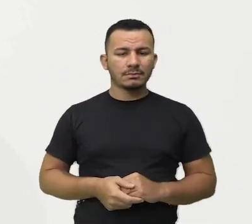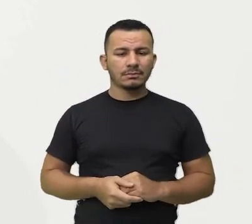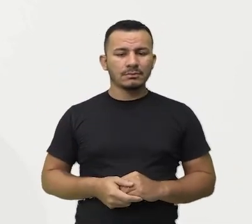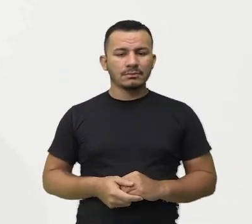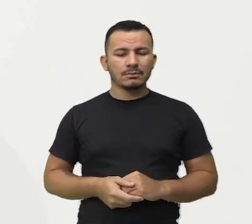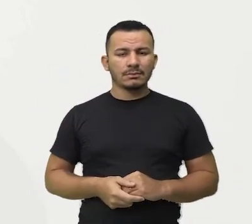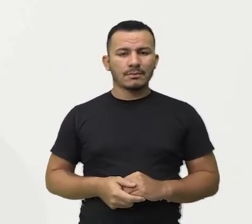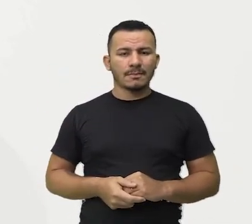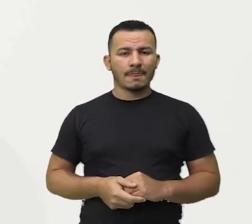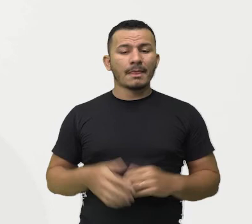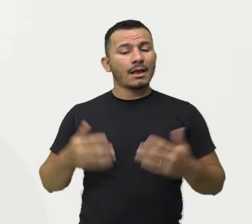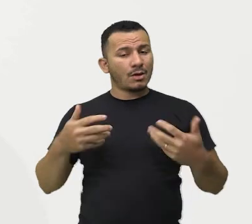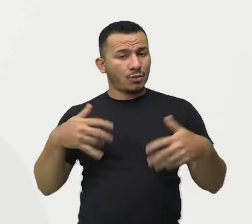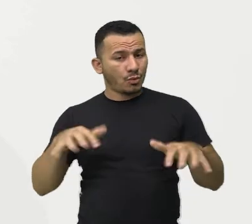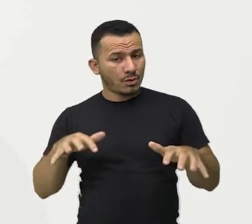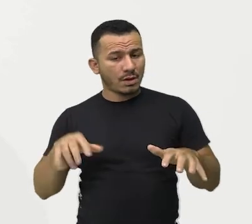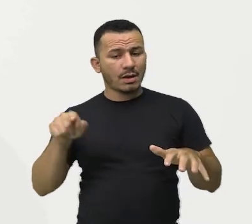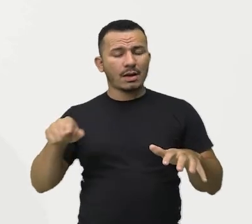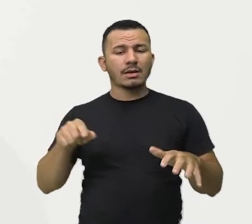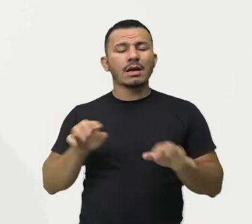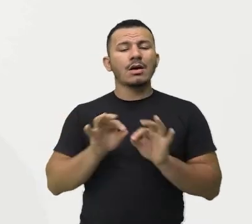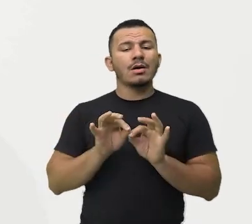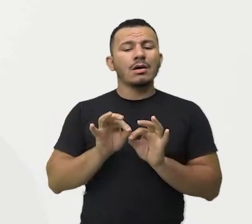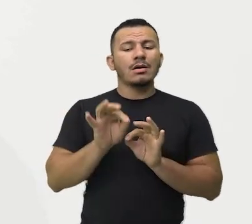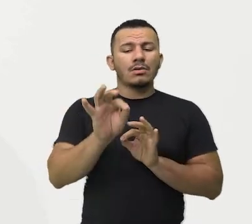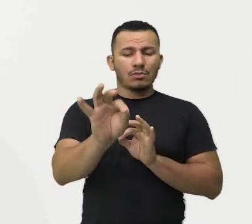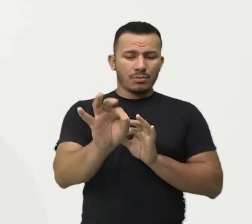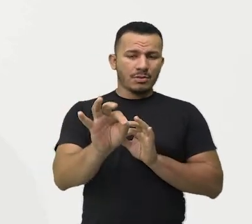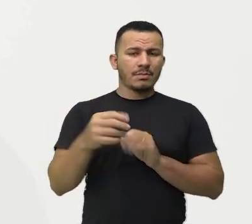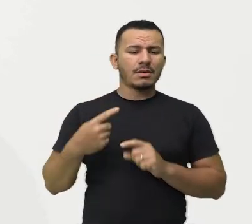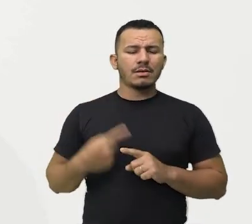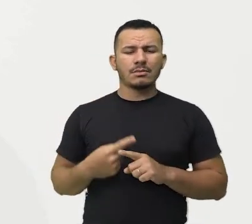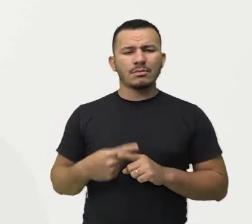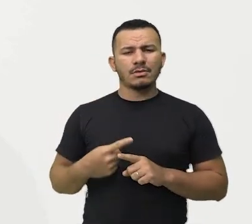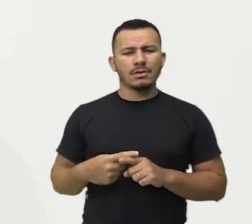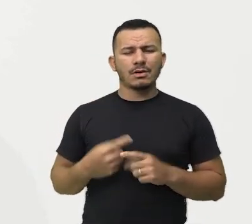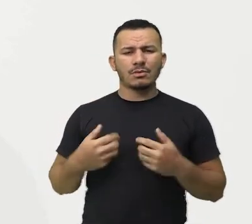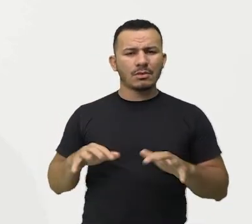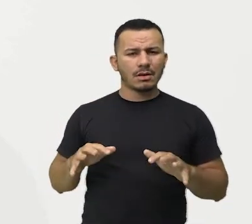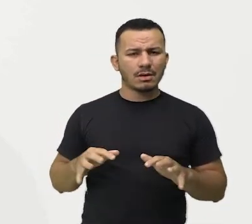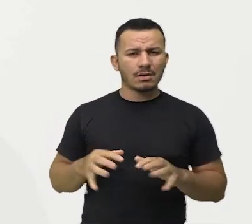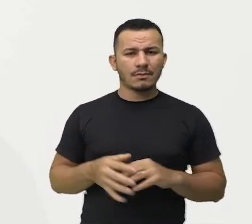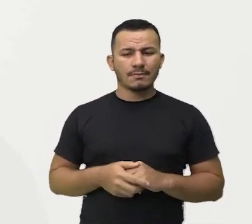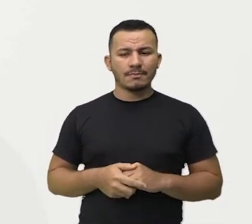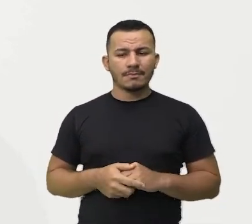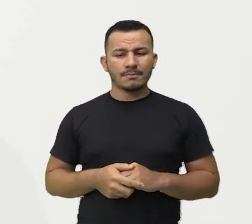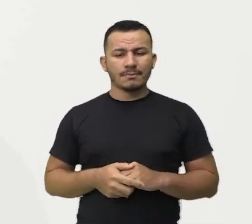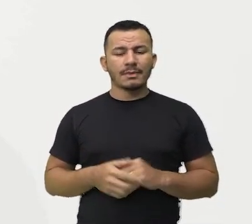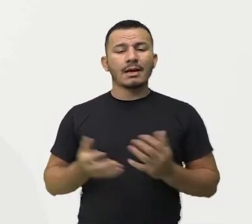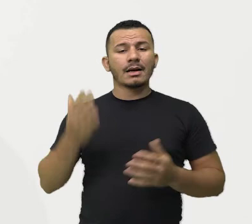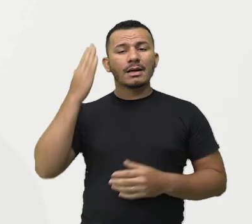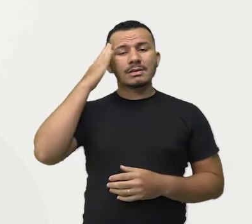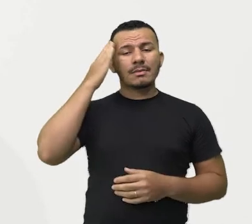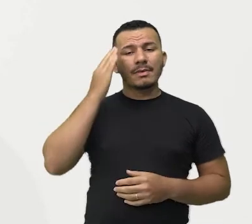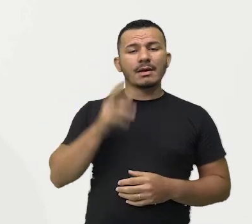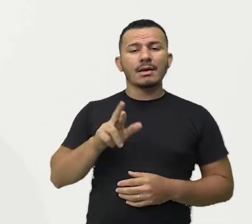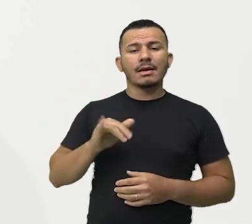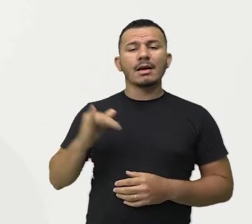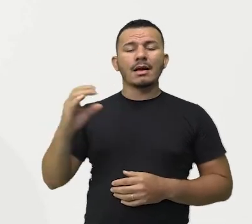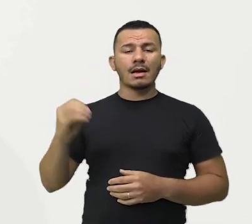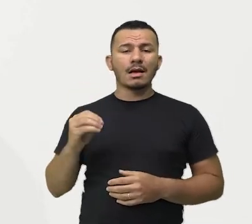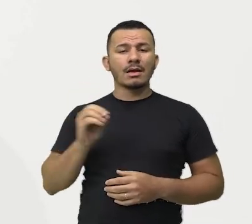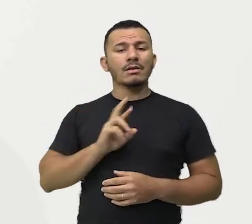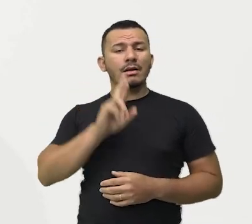questão, nesse caso, a questão não quer que a gente determine o comprimento. Por quê? Ó, determine